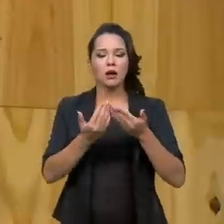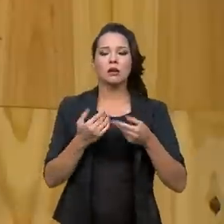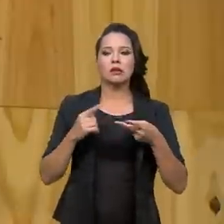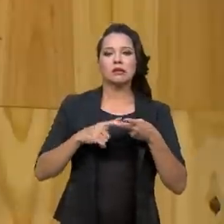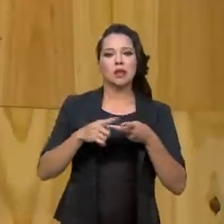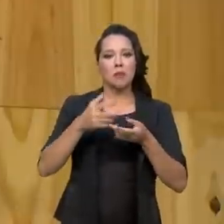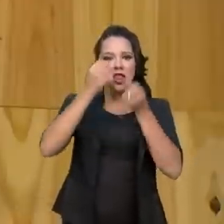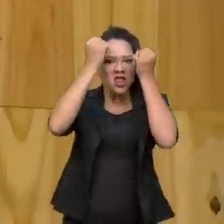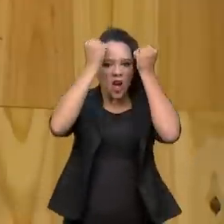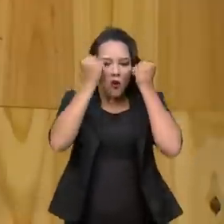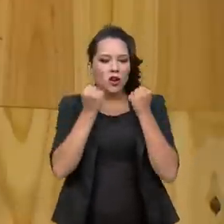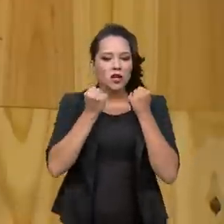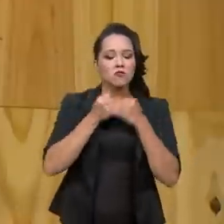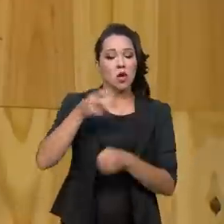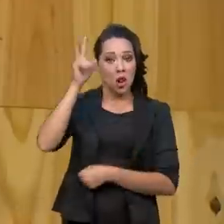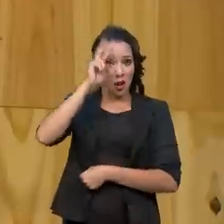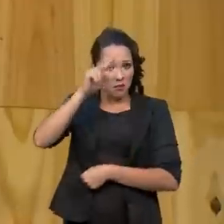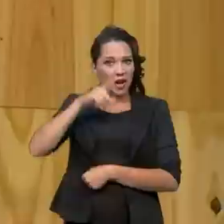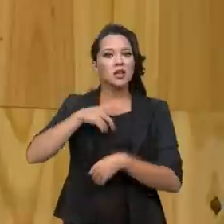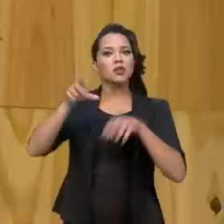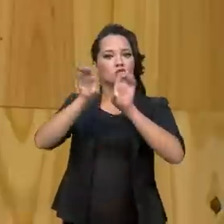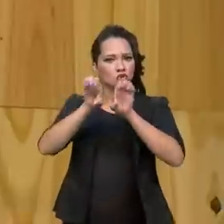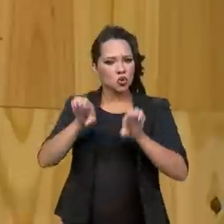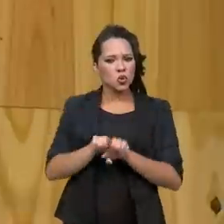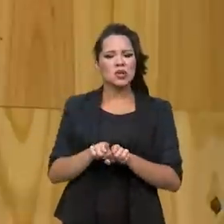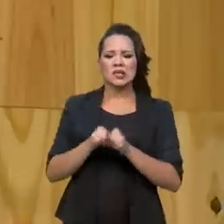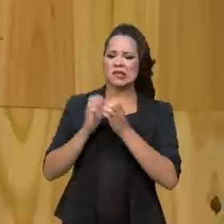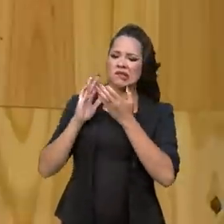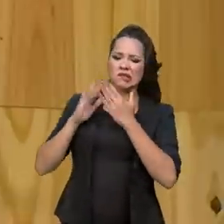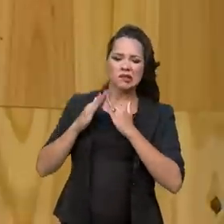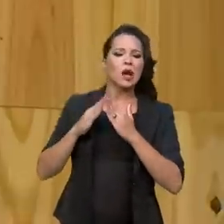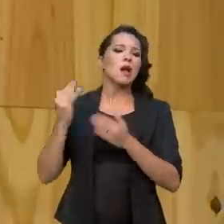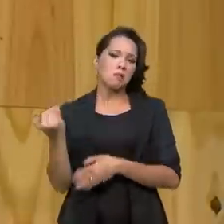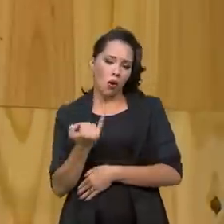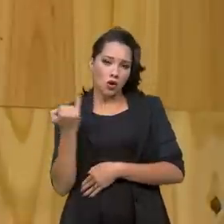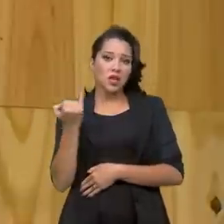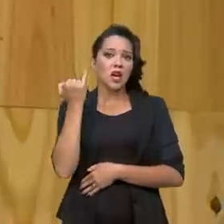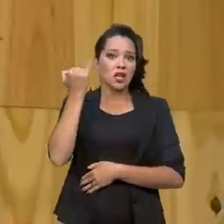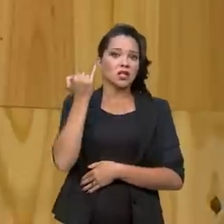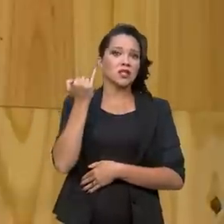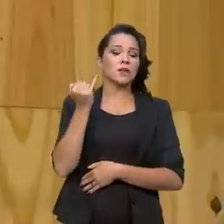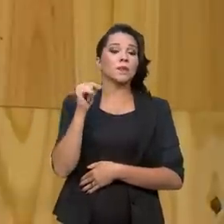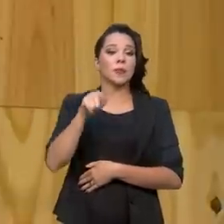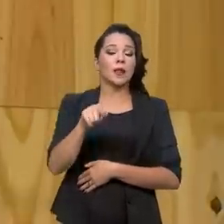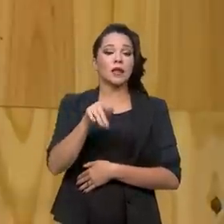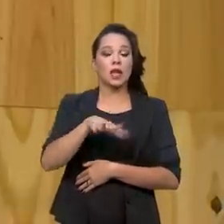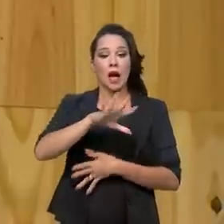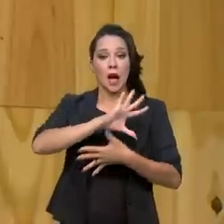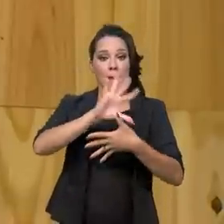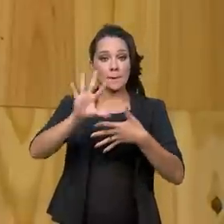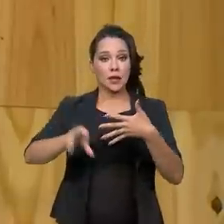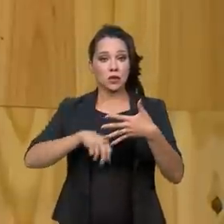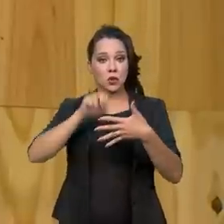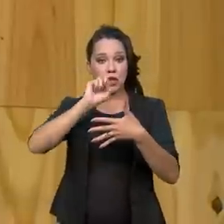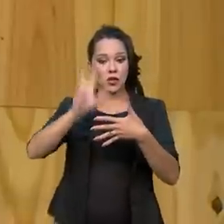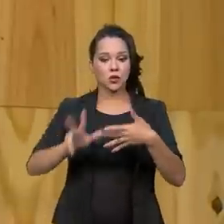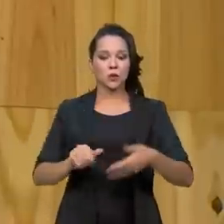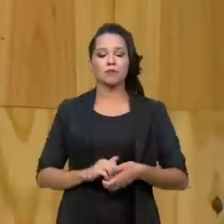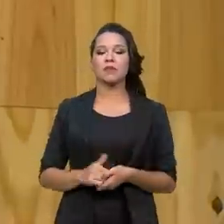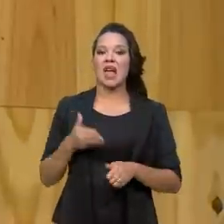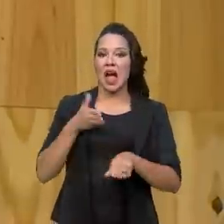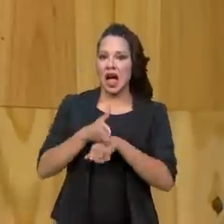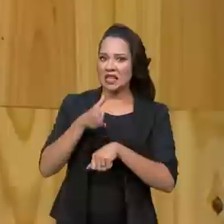próprio terrorismo, lembrar que nós temos infraestruturas críticas fundamentais na nossa Amazônia Azul,